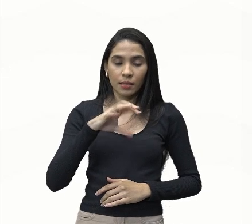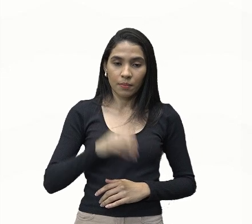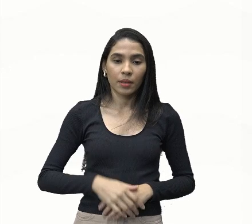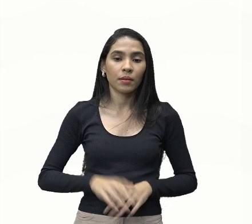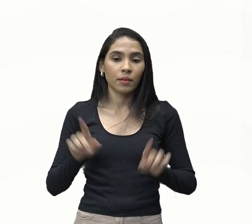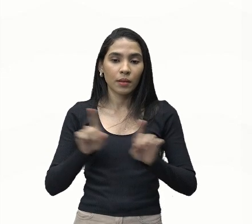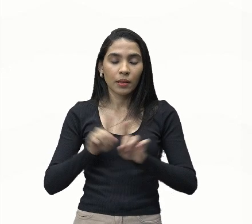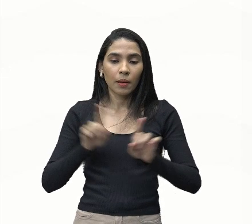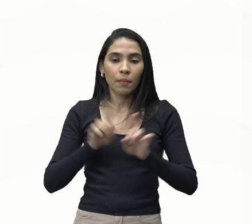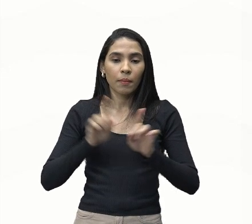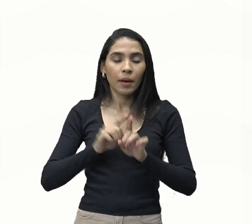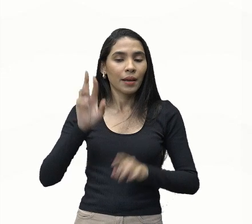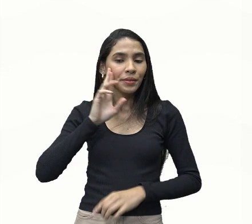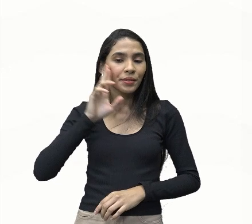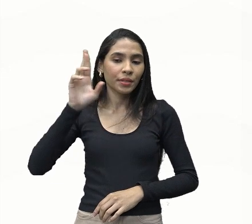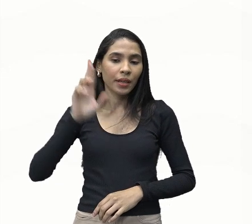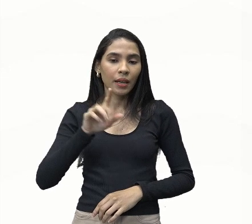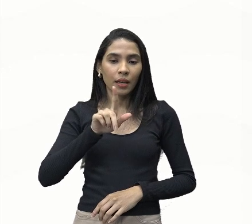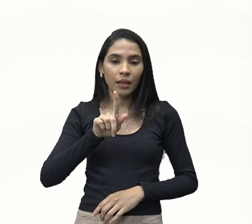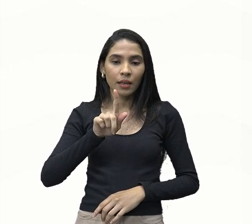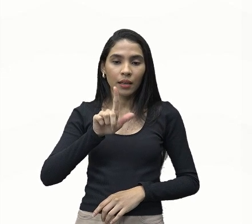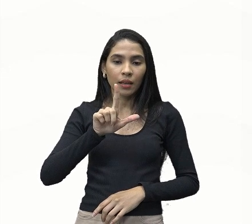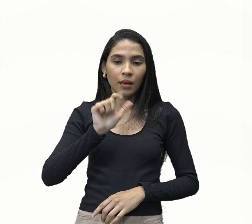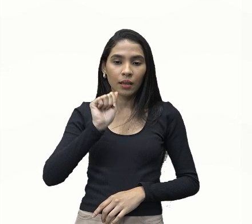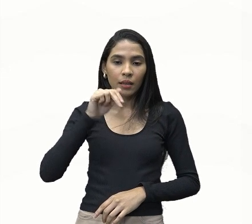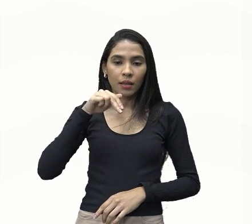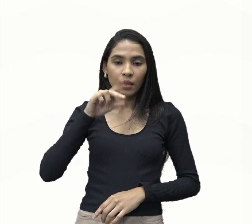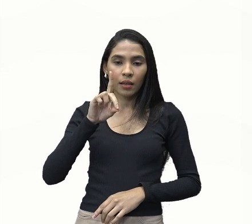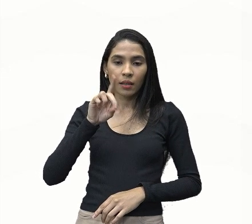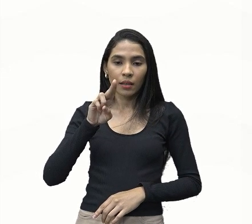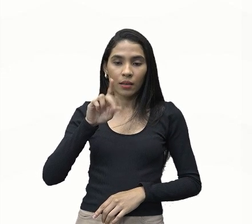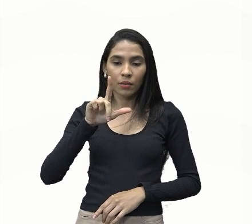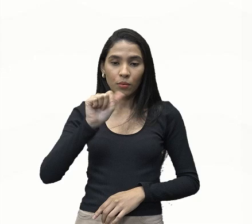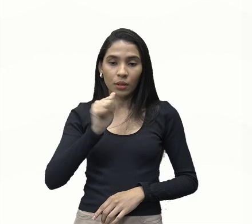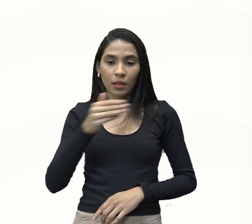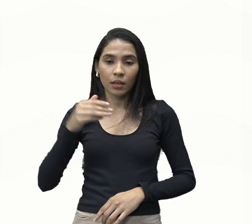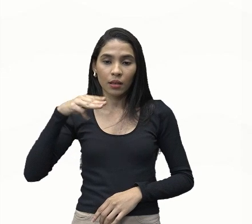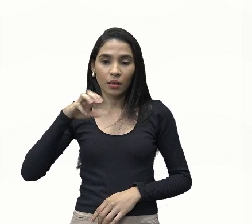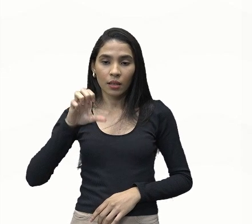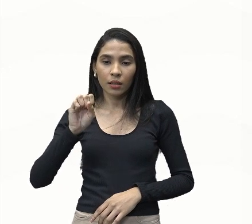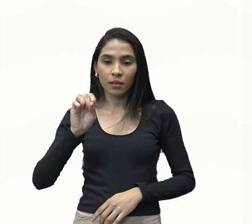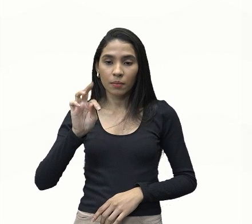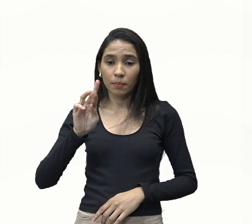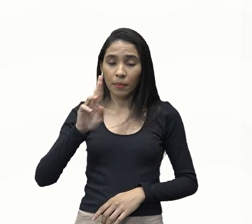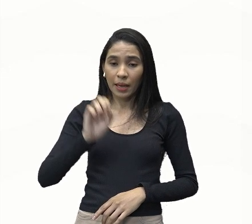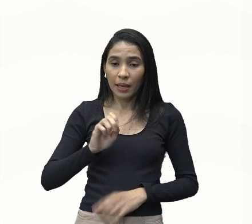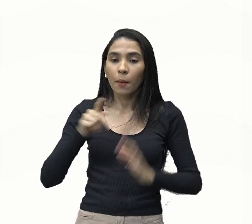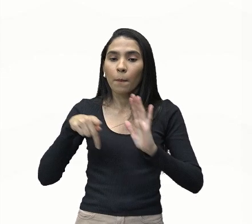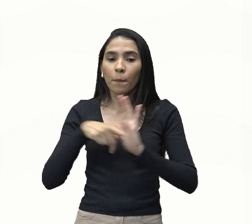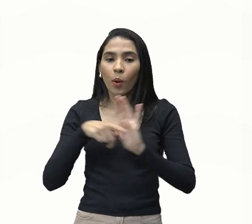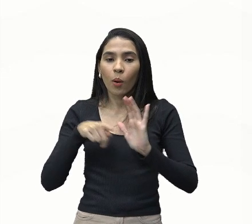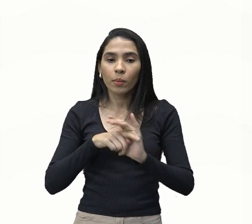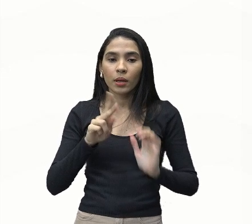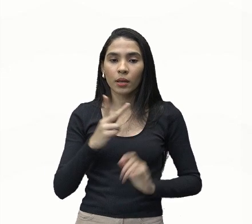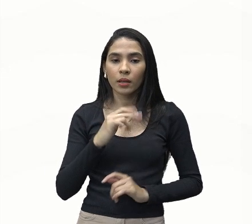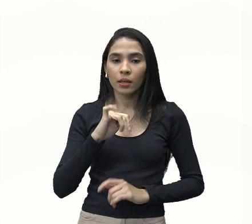glândula mestre, né? Sempre que a gente escutar a palavra glândula mestre, estamos falando aqui da glândula da hipófise, que está